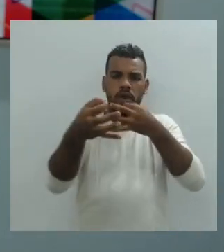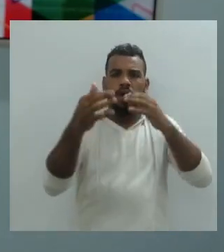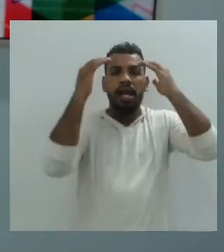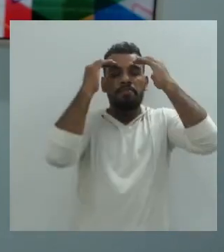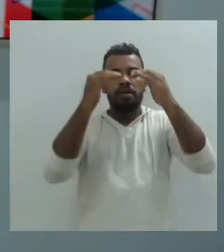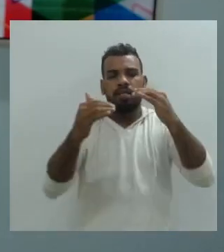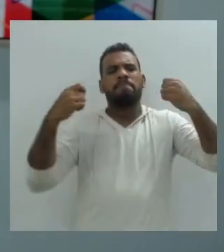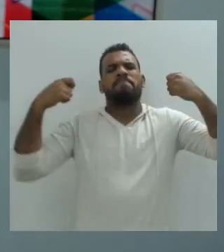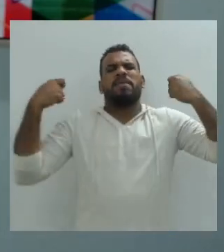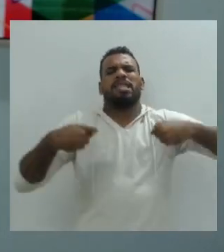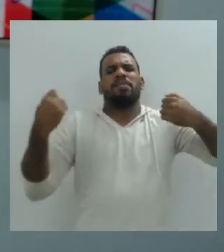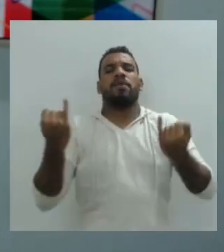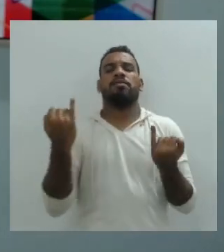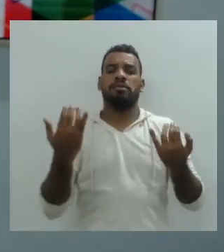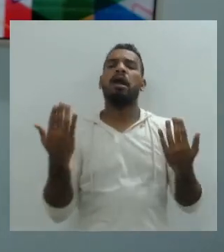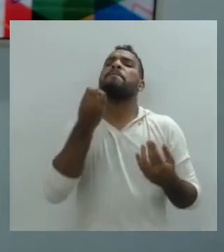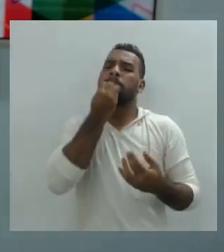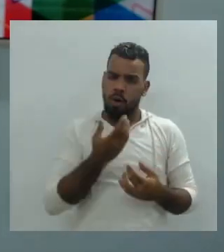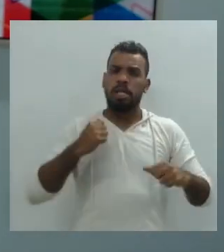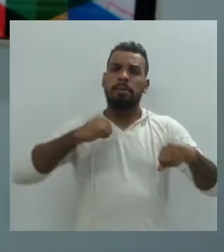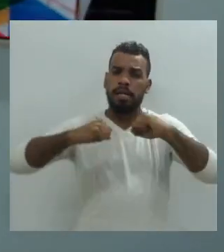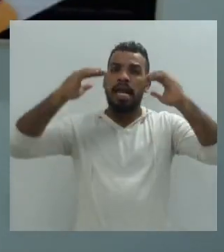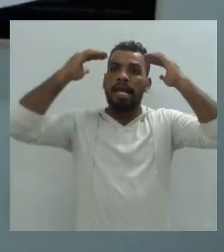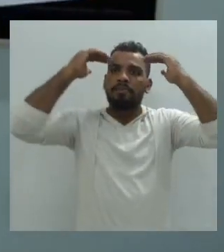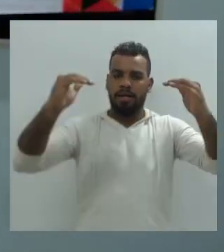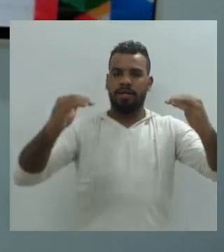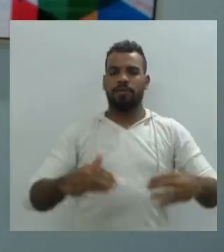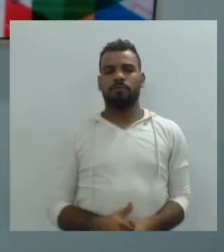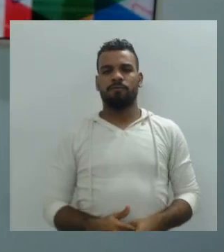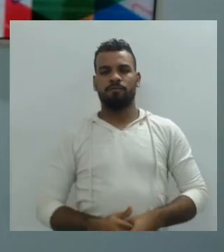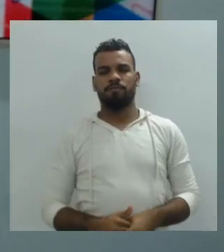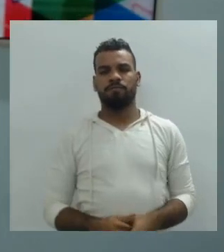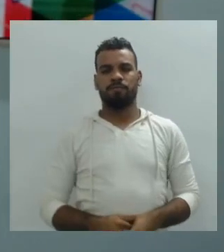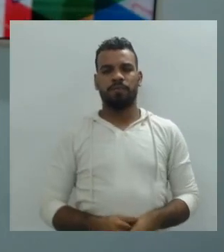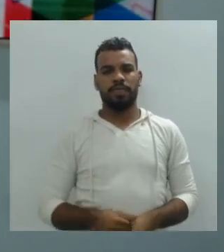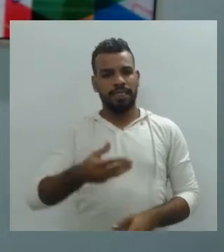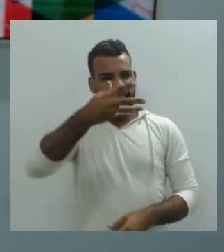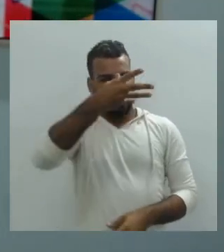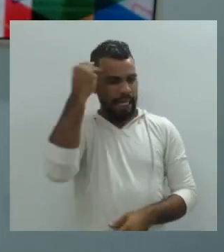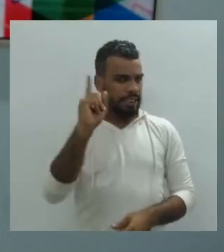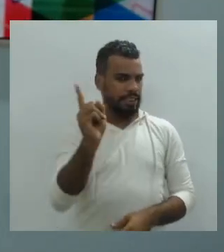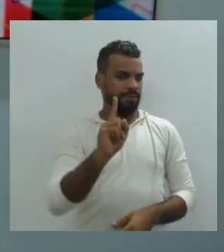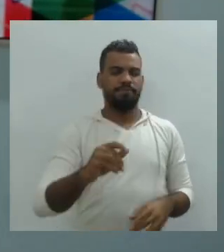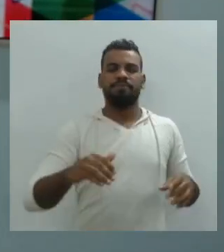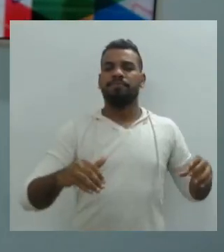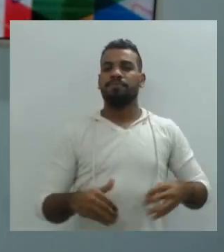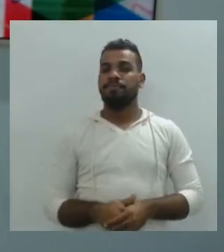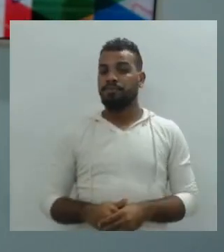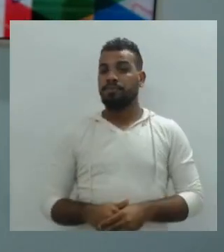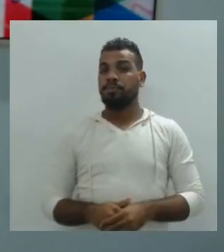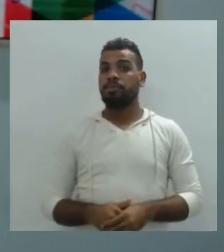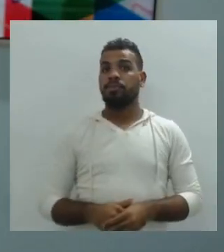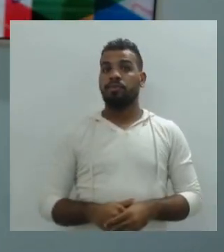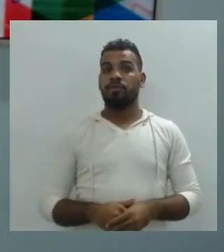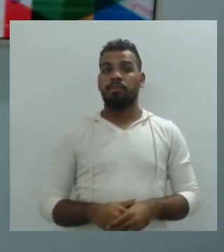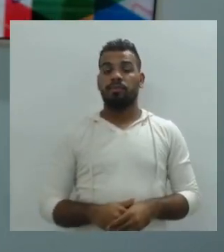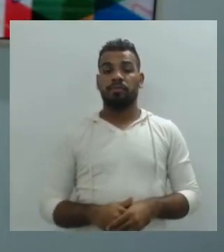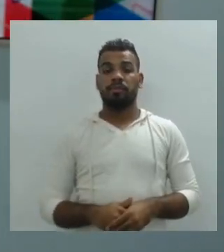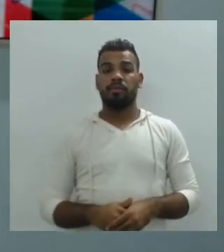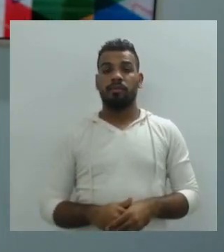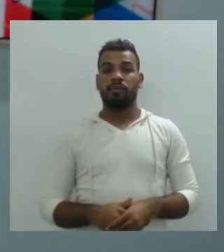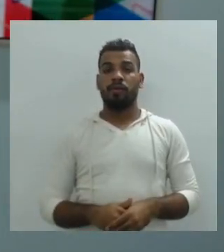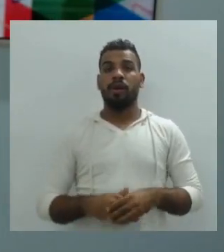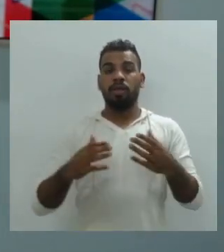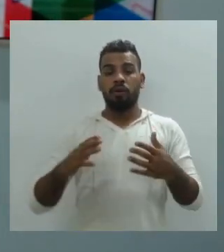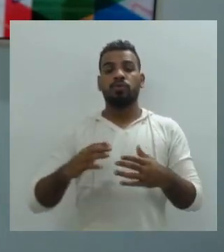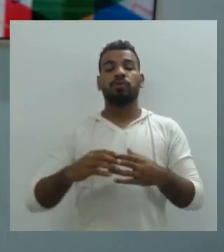próximo. Tá bem? Bacana? Não esquece disso. Os defensores da tese do design inteligente,